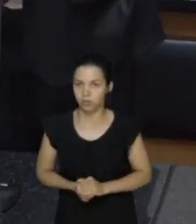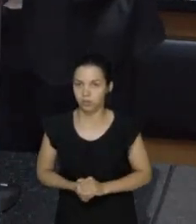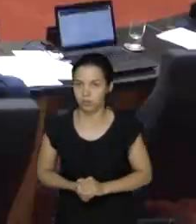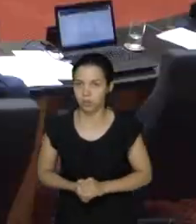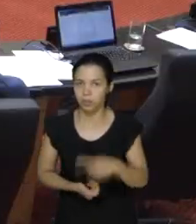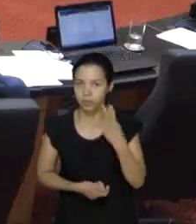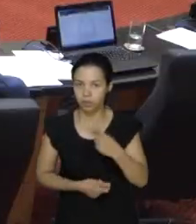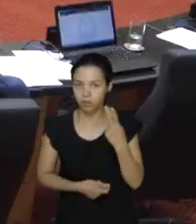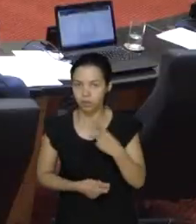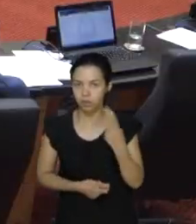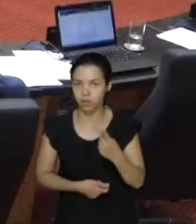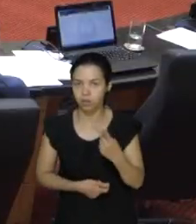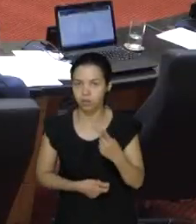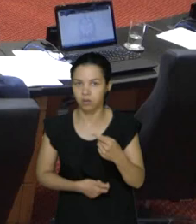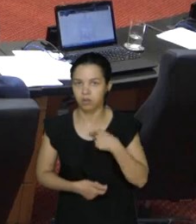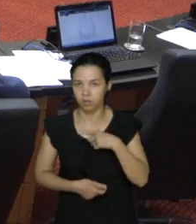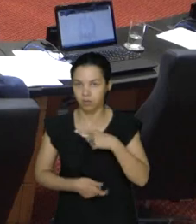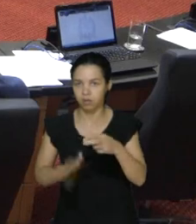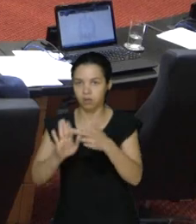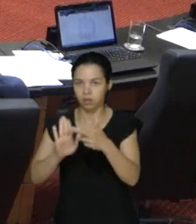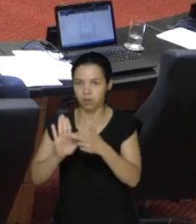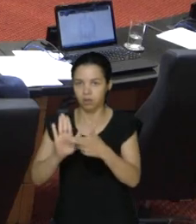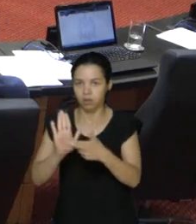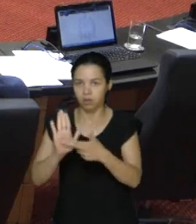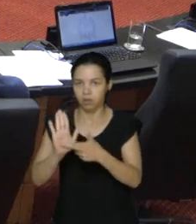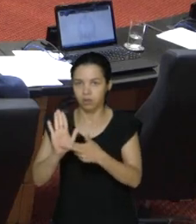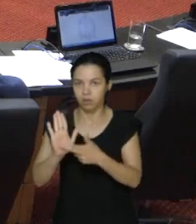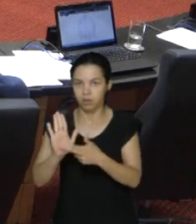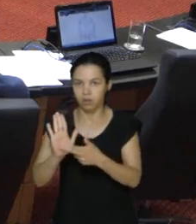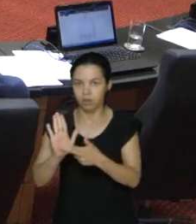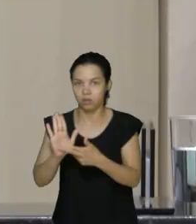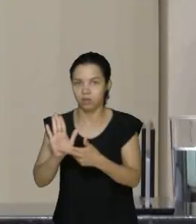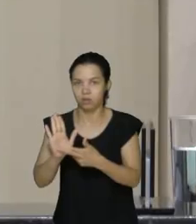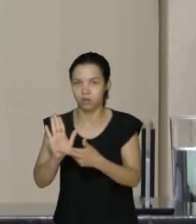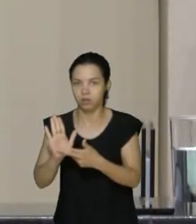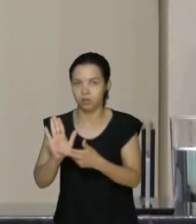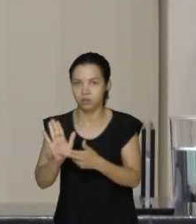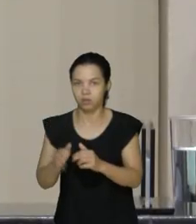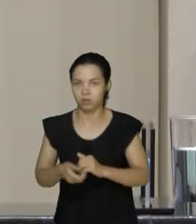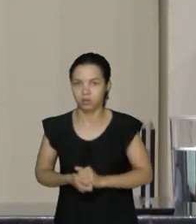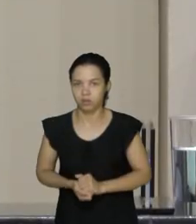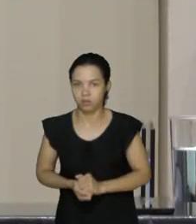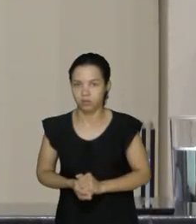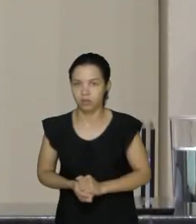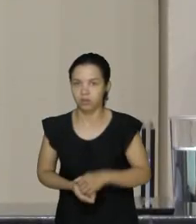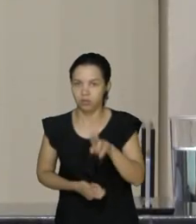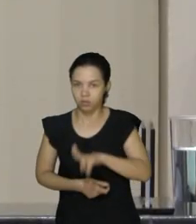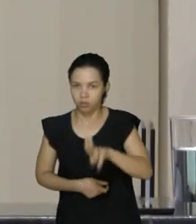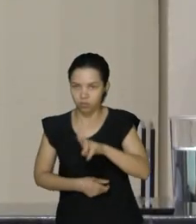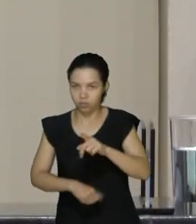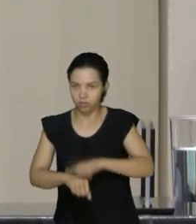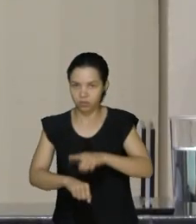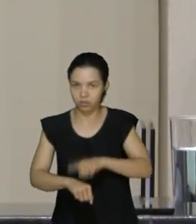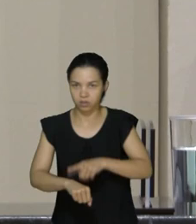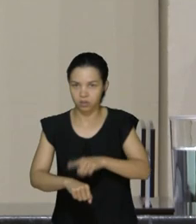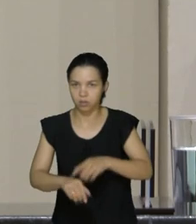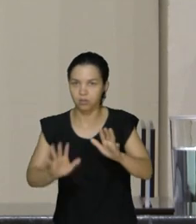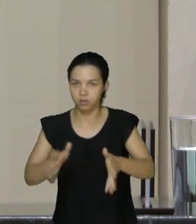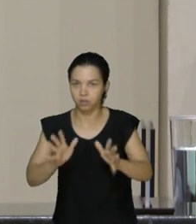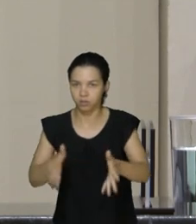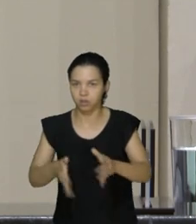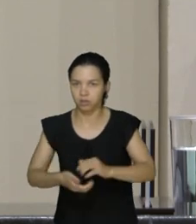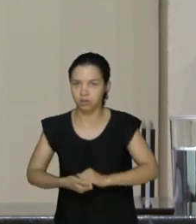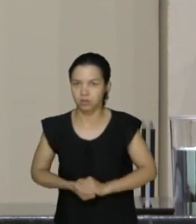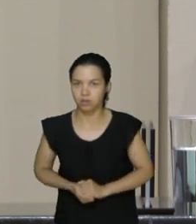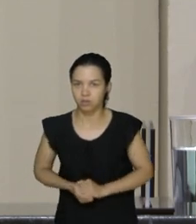mas nós temos regra. Não, sim. Um minuto. É importante o que a gente está falando aqui. Vossa Excelência já usou o tempo, deputado. É importante o que eu estou falando aqui,